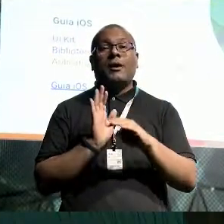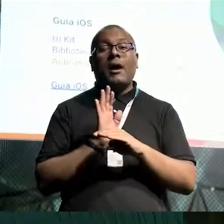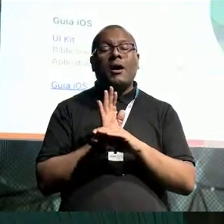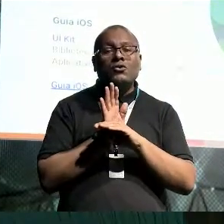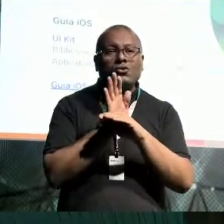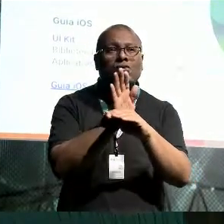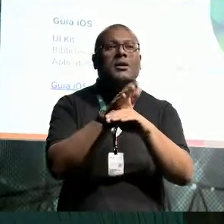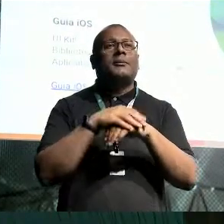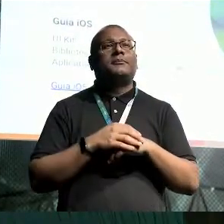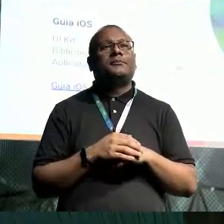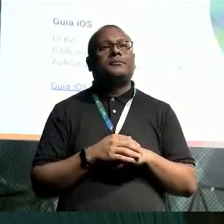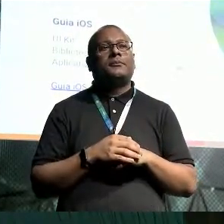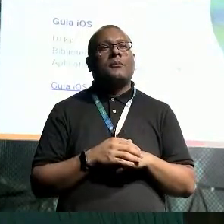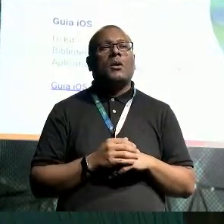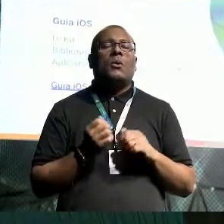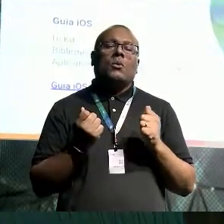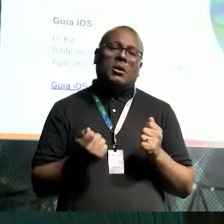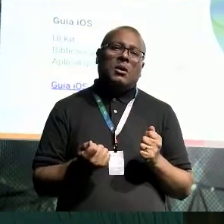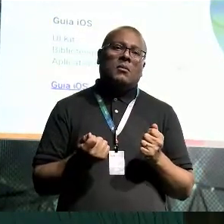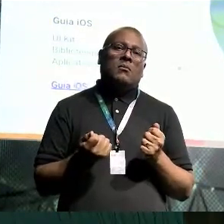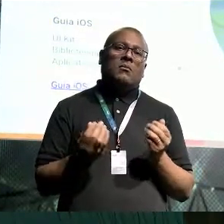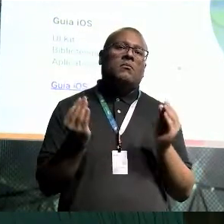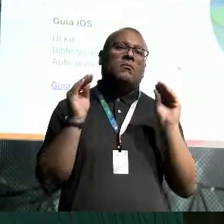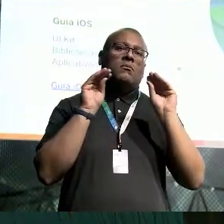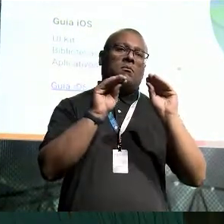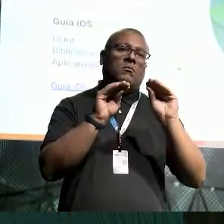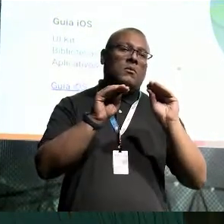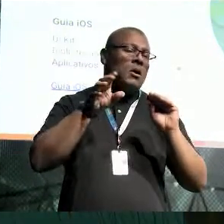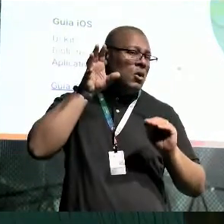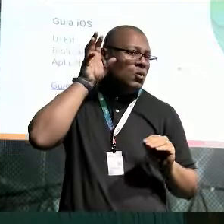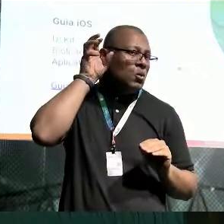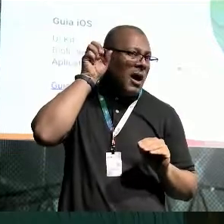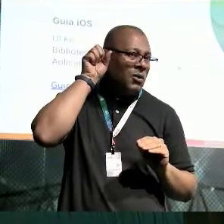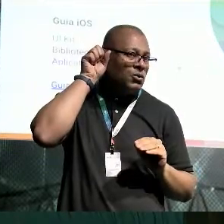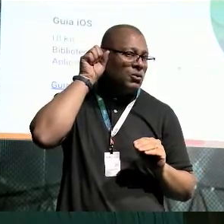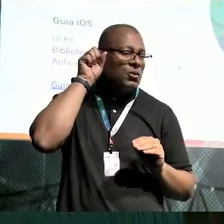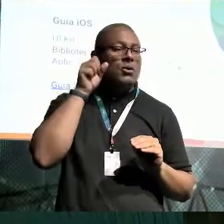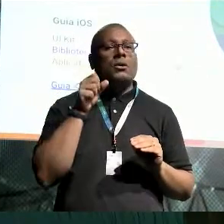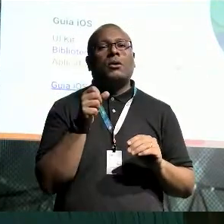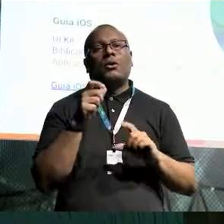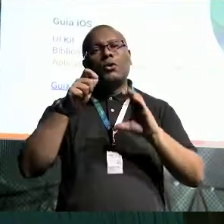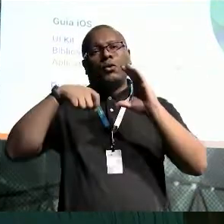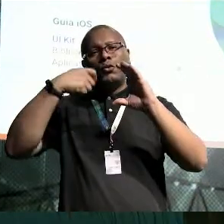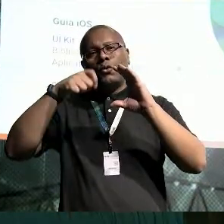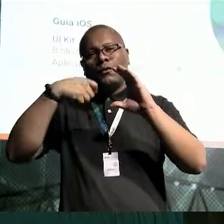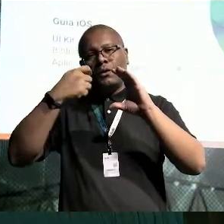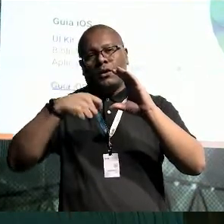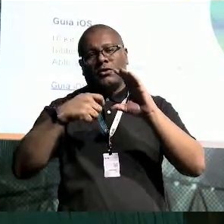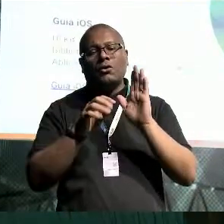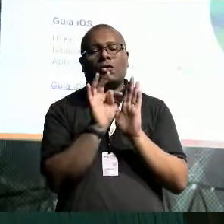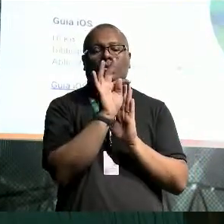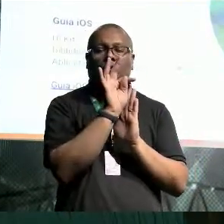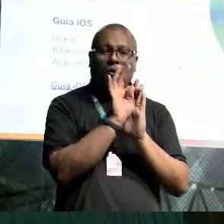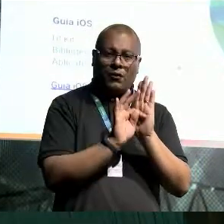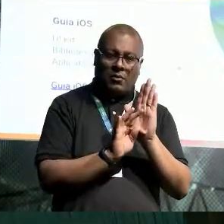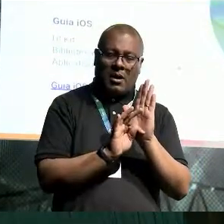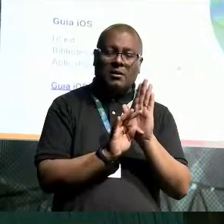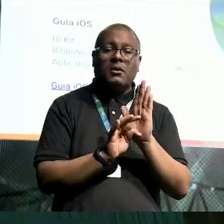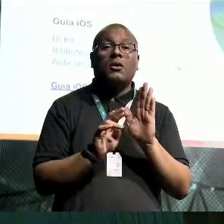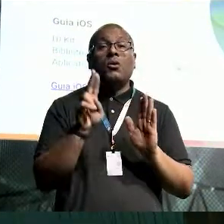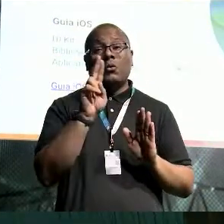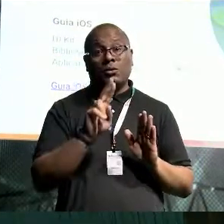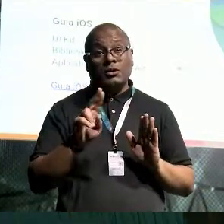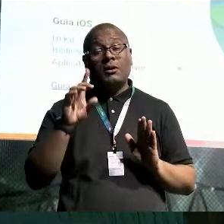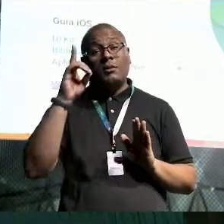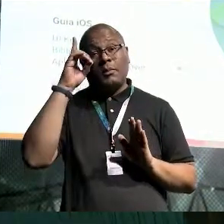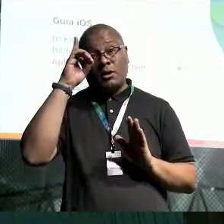colocar o que você tem que colocar no seu áudio, no seu vídeo, em formulários de aplicativo. Ele é utilizado tanto para Android,